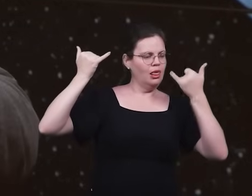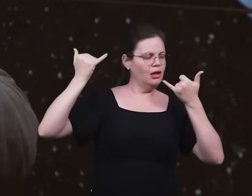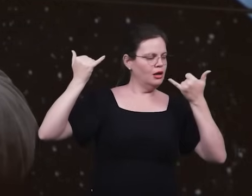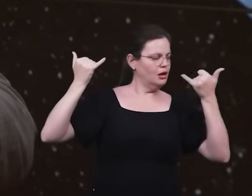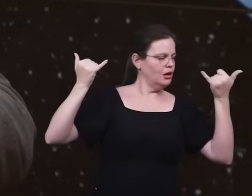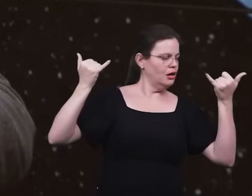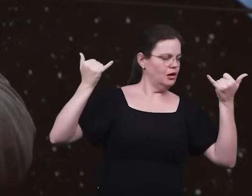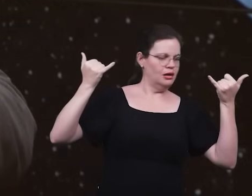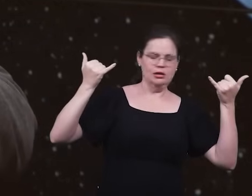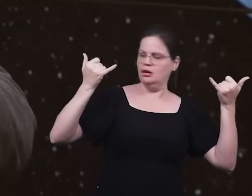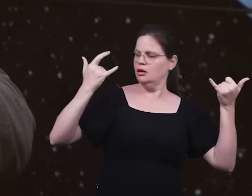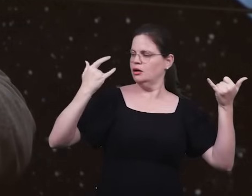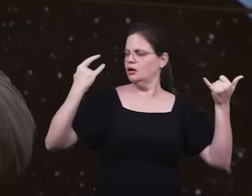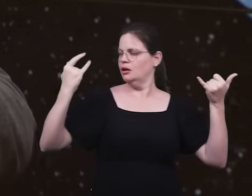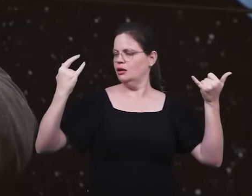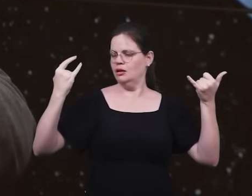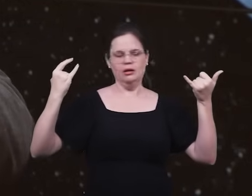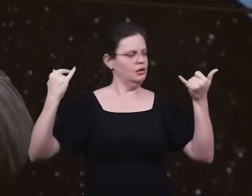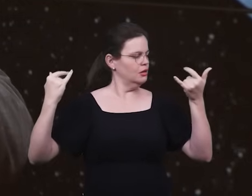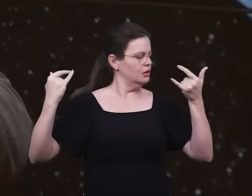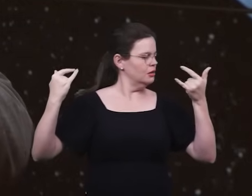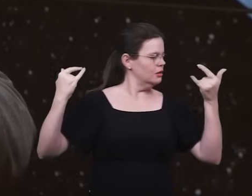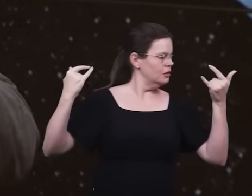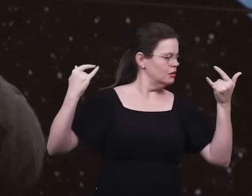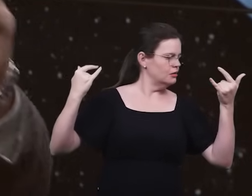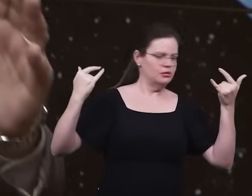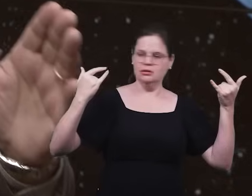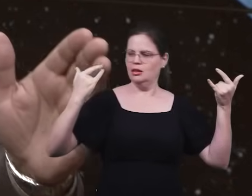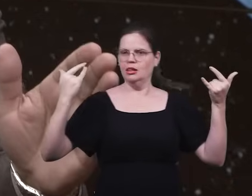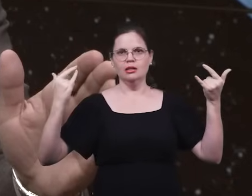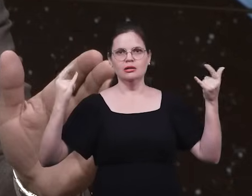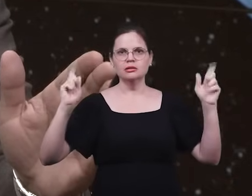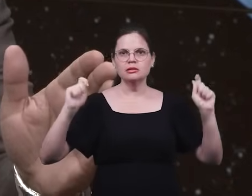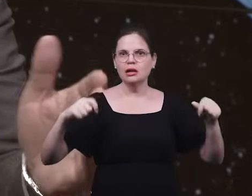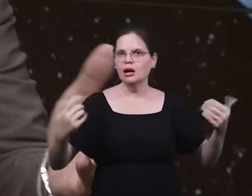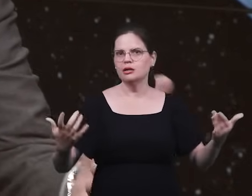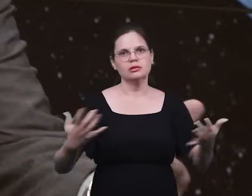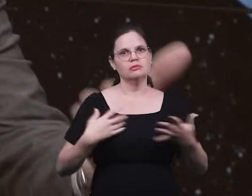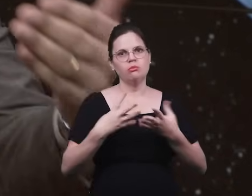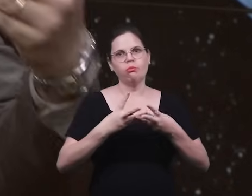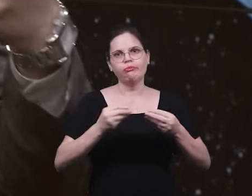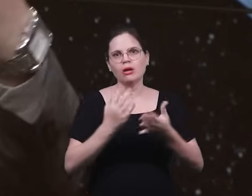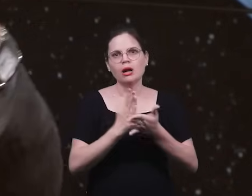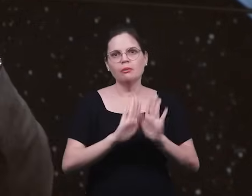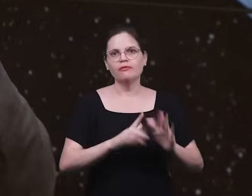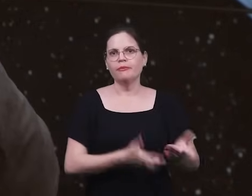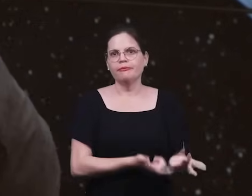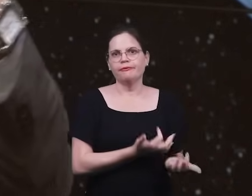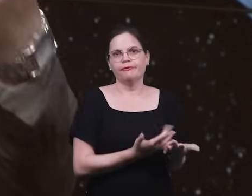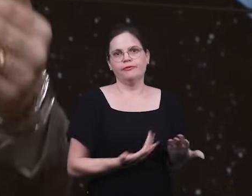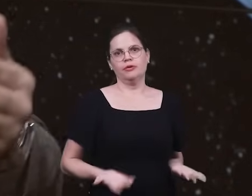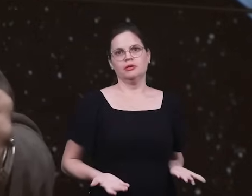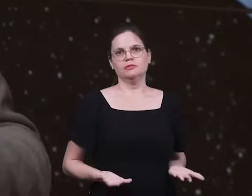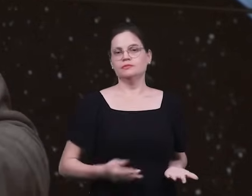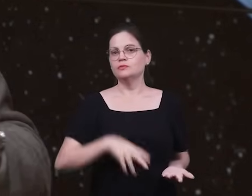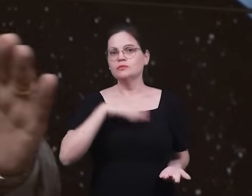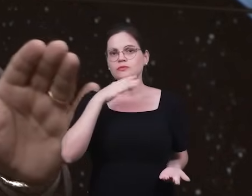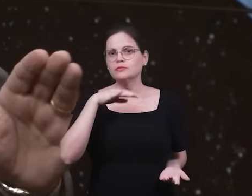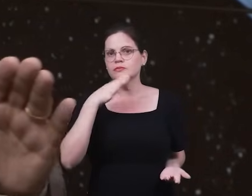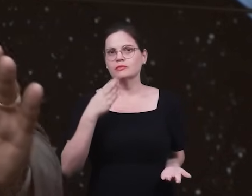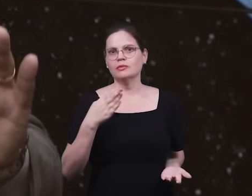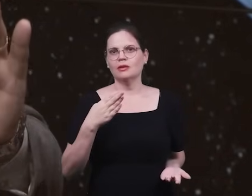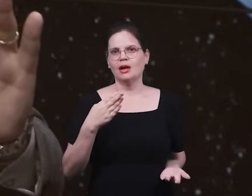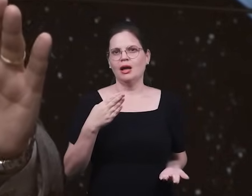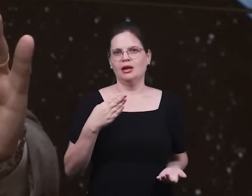não é possível ter uma meia verdade para fazer com que você transcenda